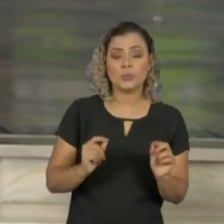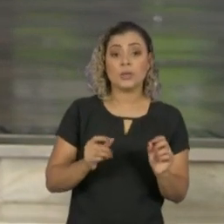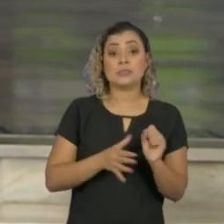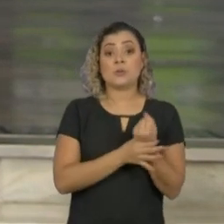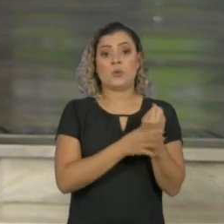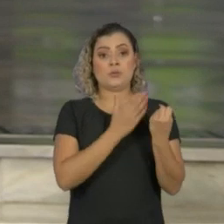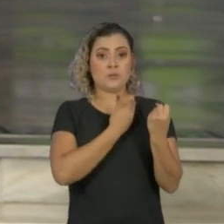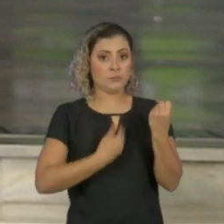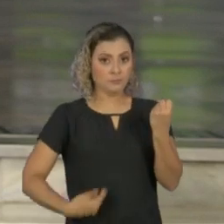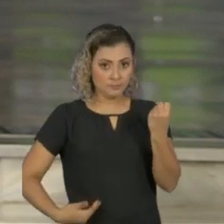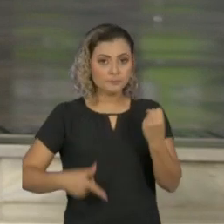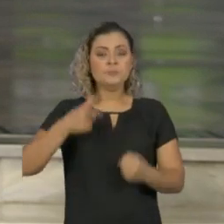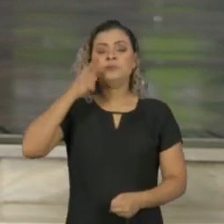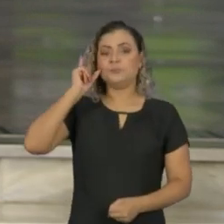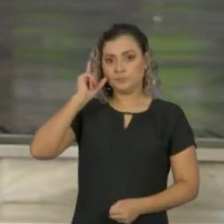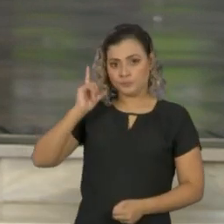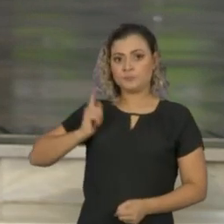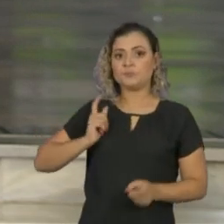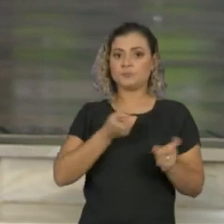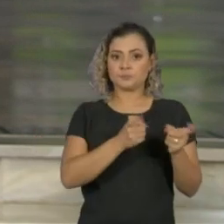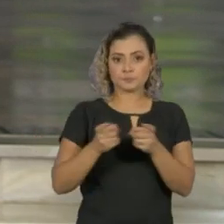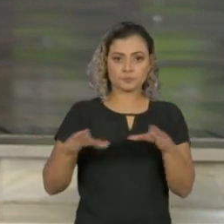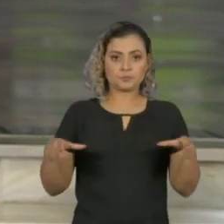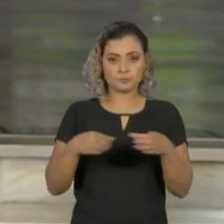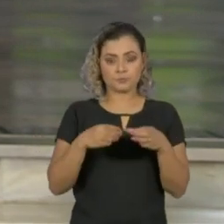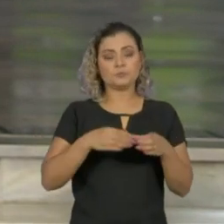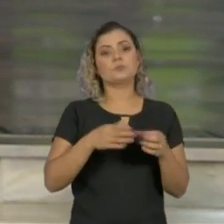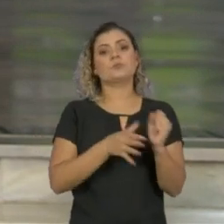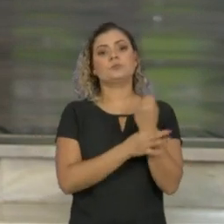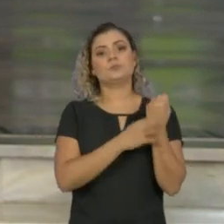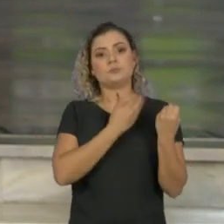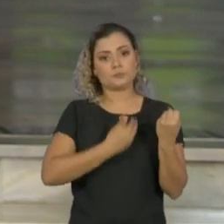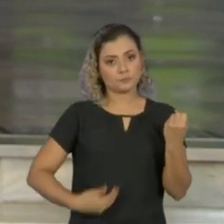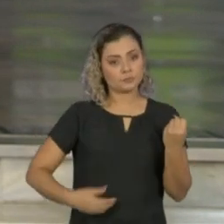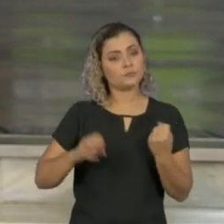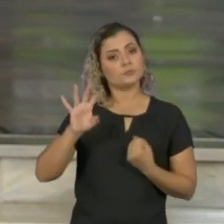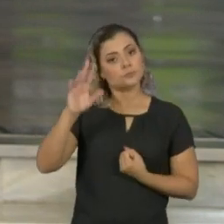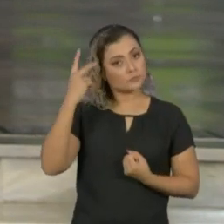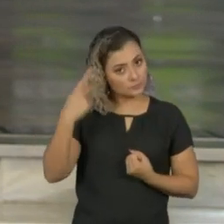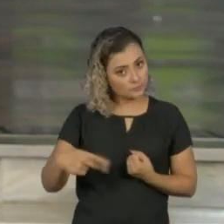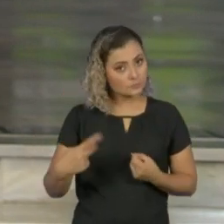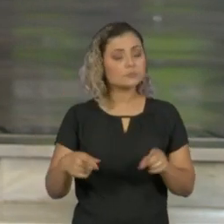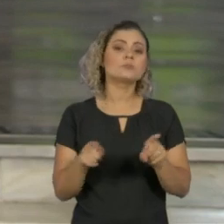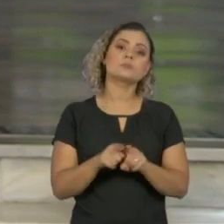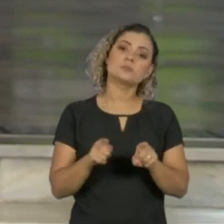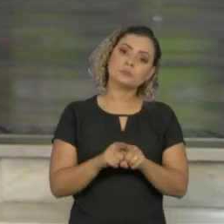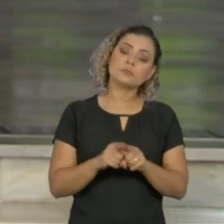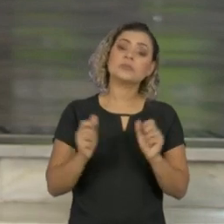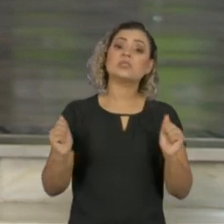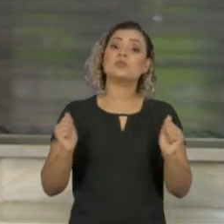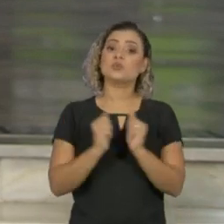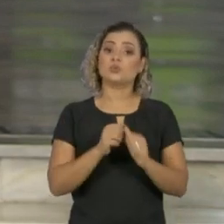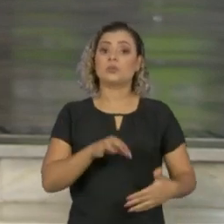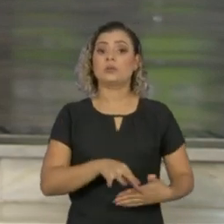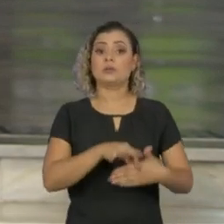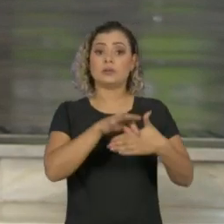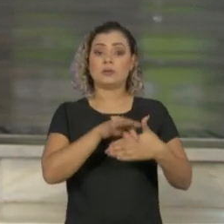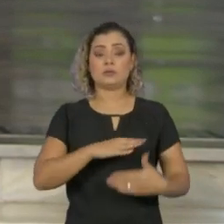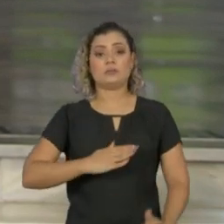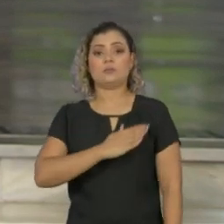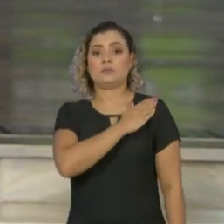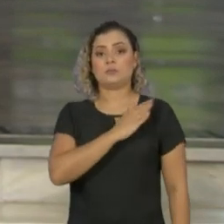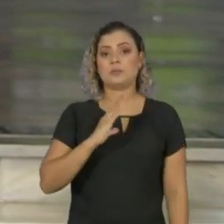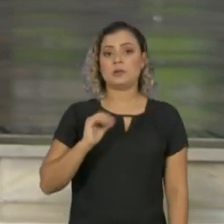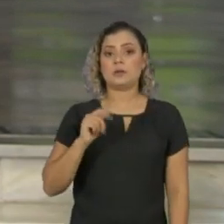segurança pública. Ontem nós tivemos a reunião do Conselho de Segurança Pública do Estado de São Paulo, com a liderança do General Campos, secretário